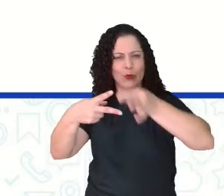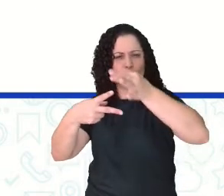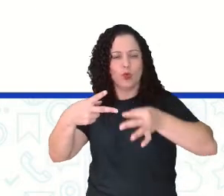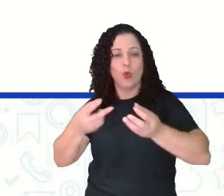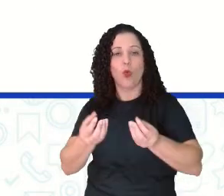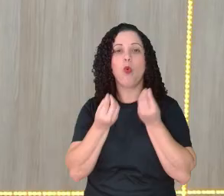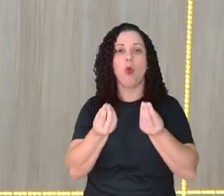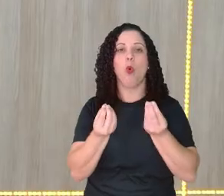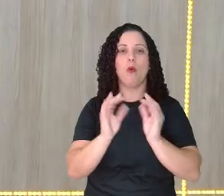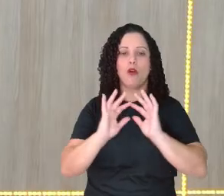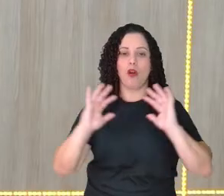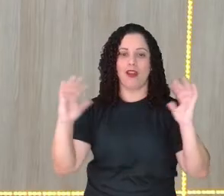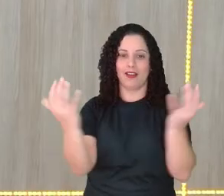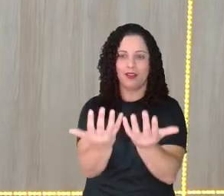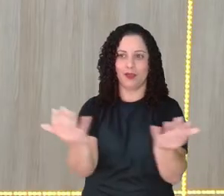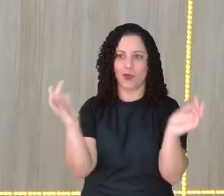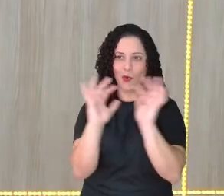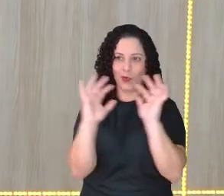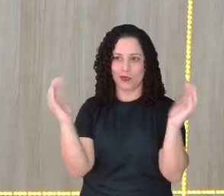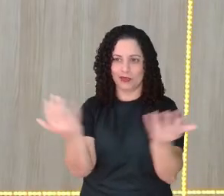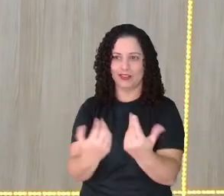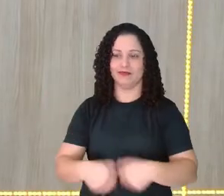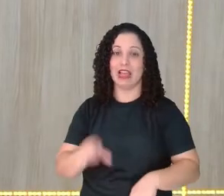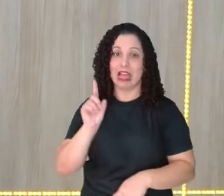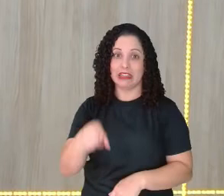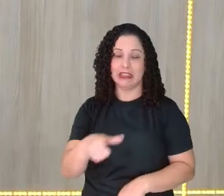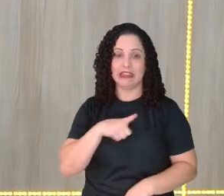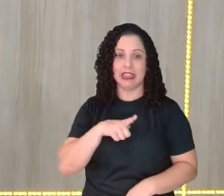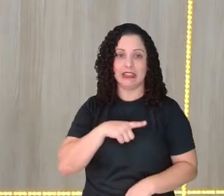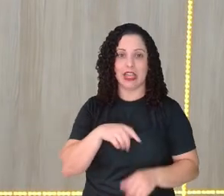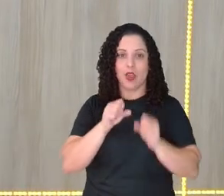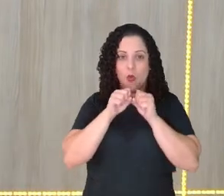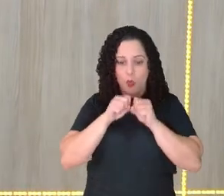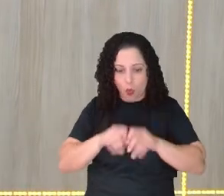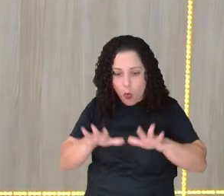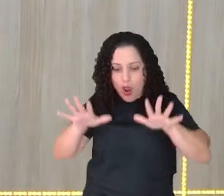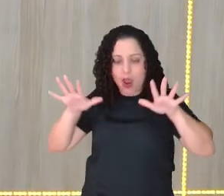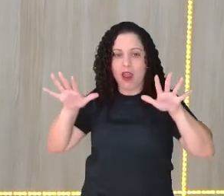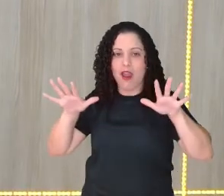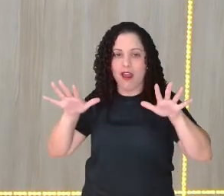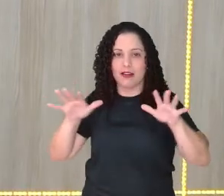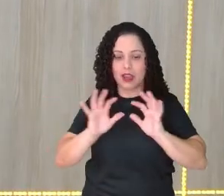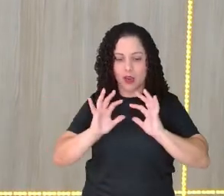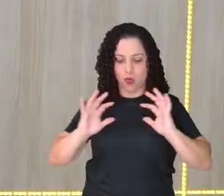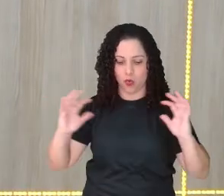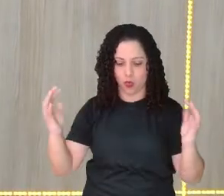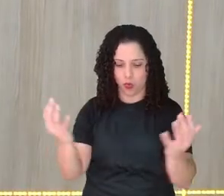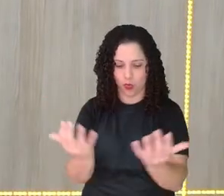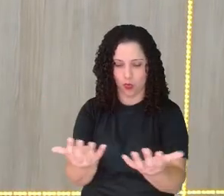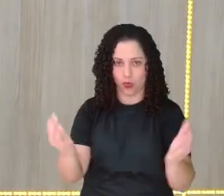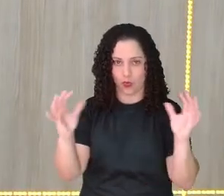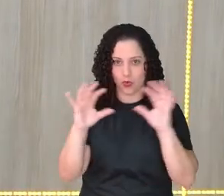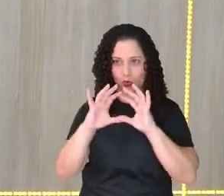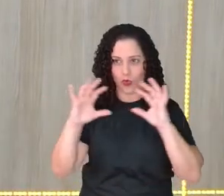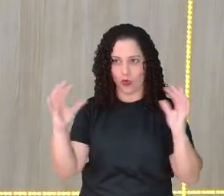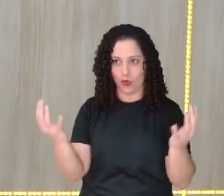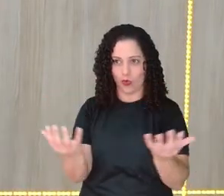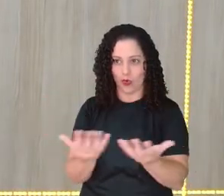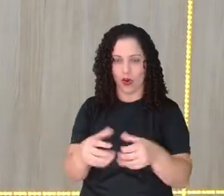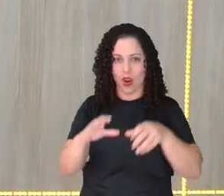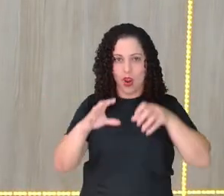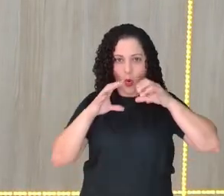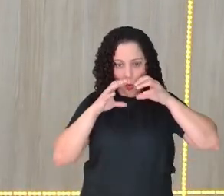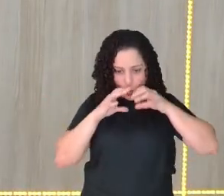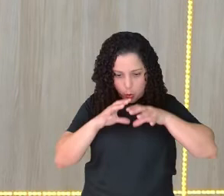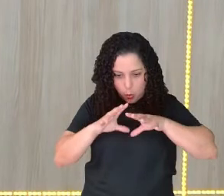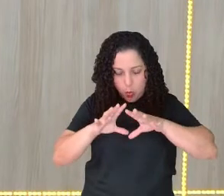redonda? Eles pegaram uma câmera de ar, colocaram dentro desse poliedro, dentro dessa figura espacial,